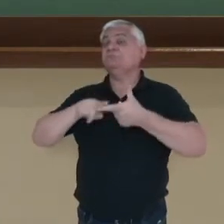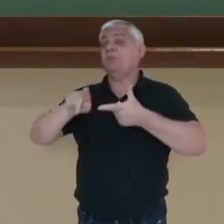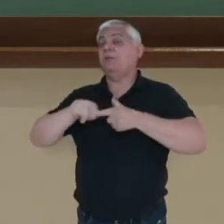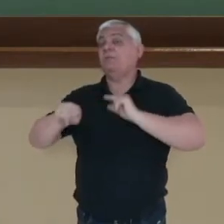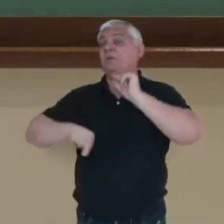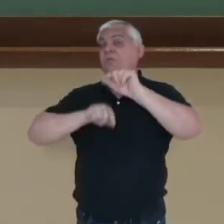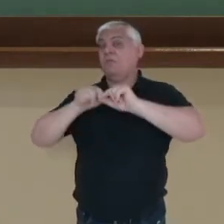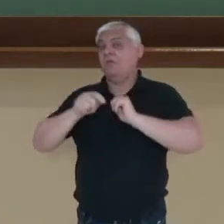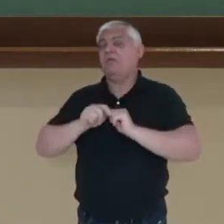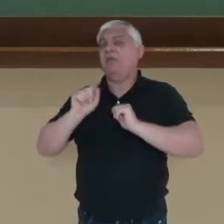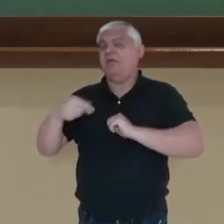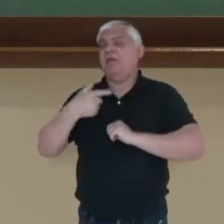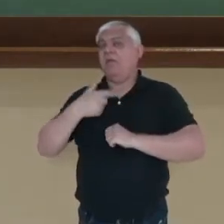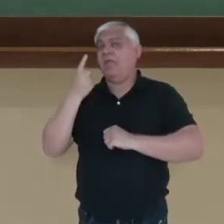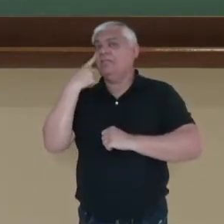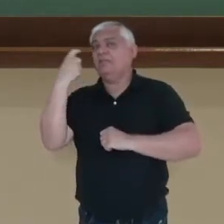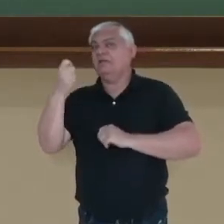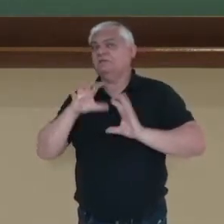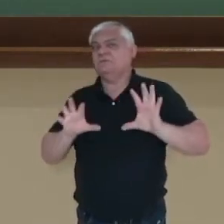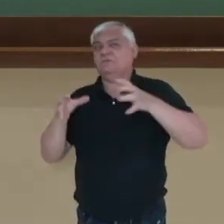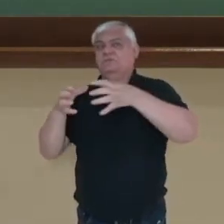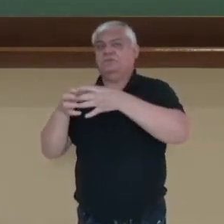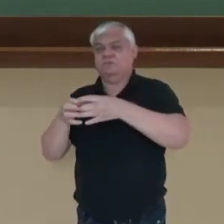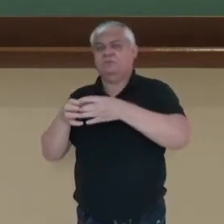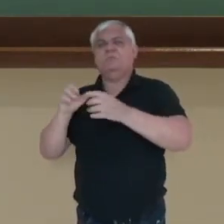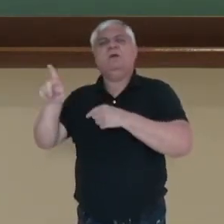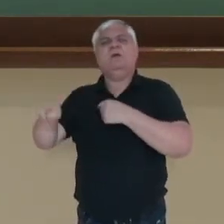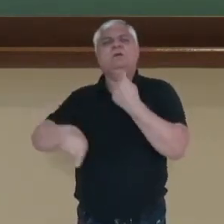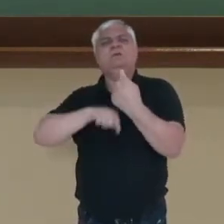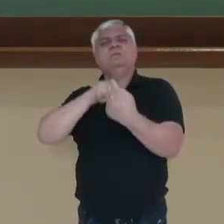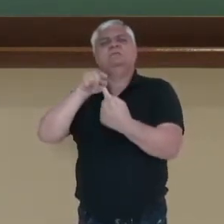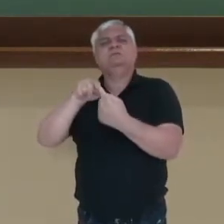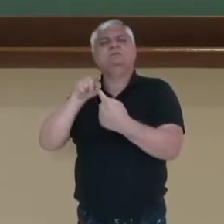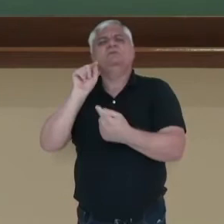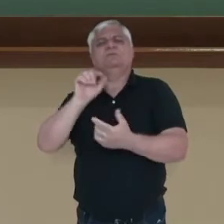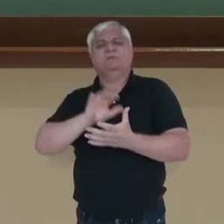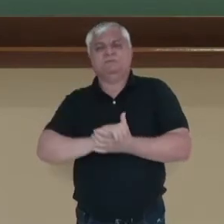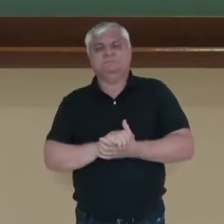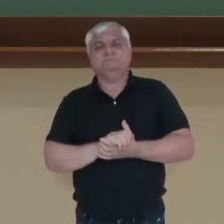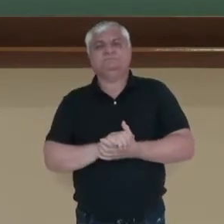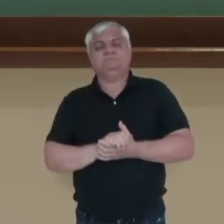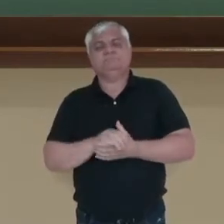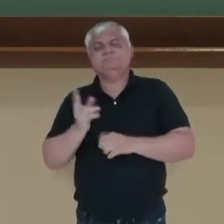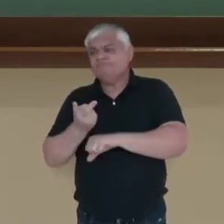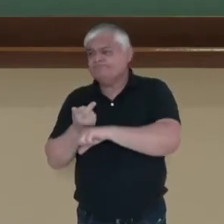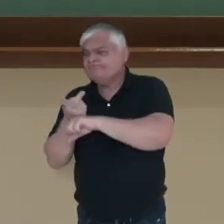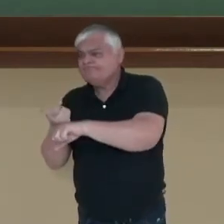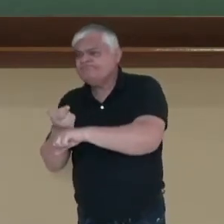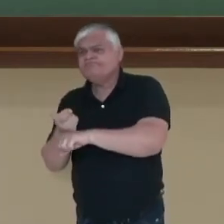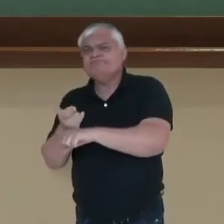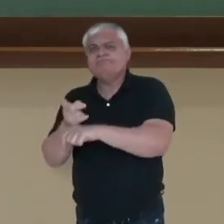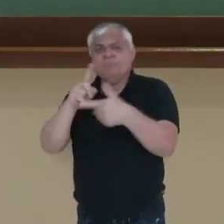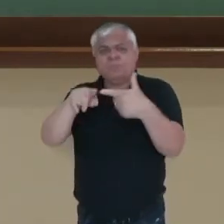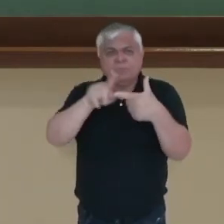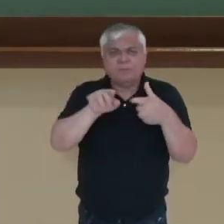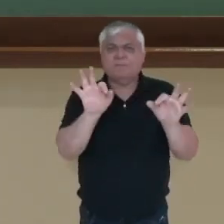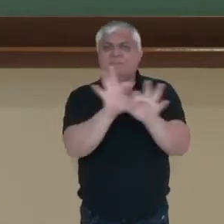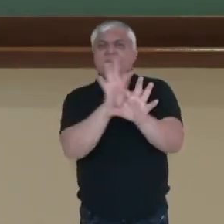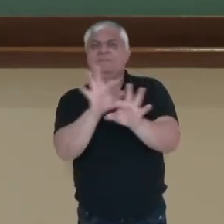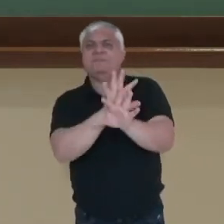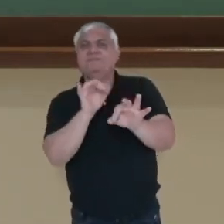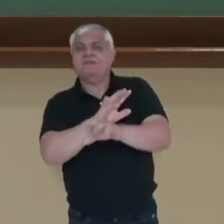quê? Coletivo. E qual que é a finalidade, então? Buscar soluções para os problemas